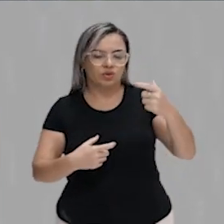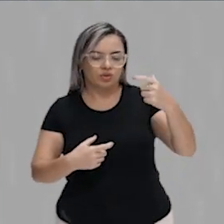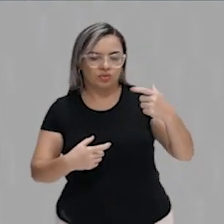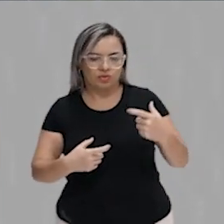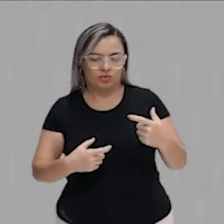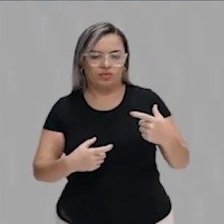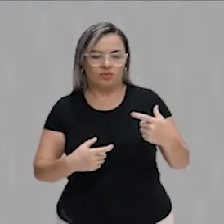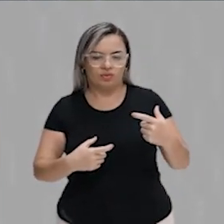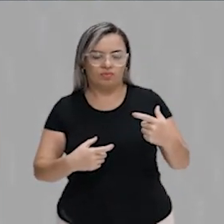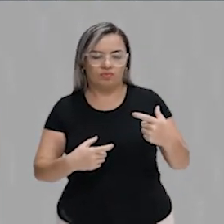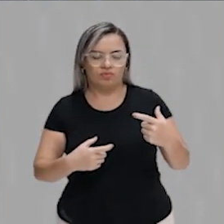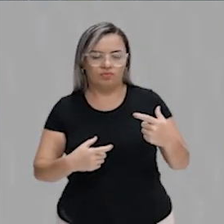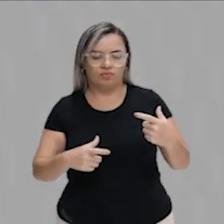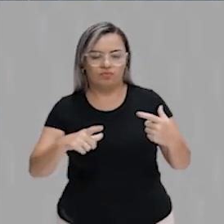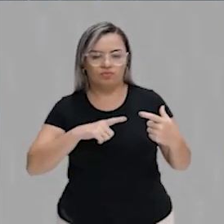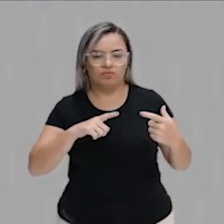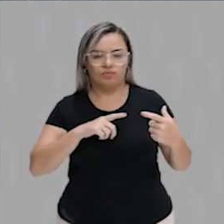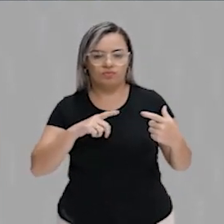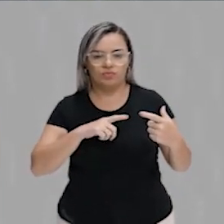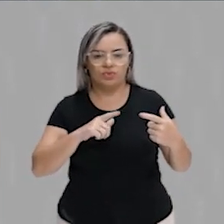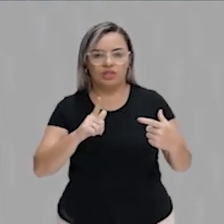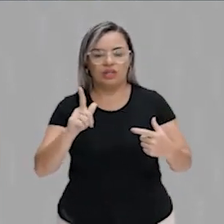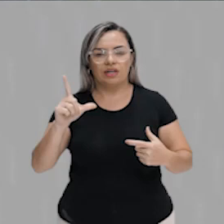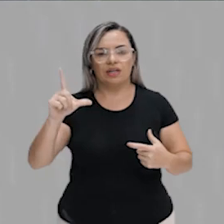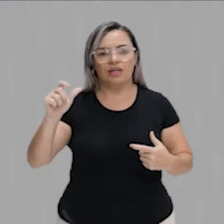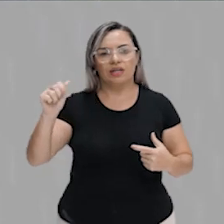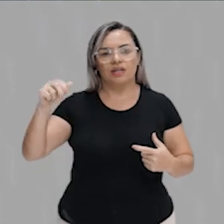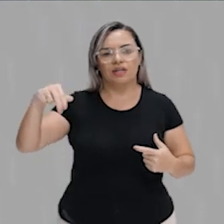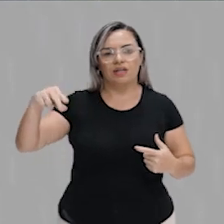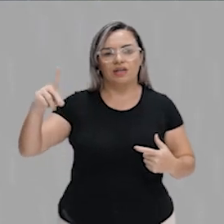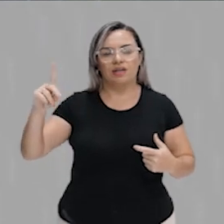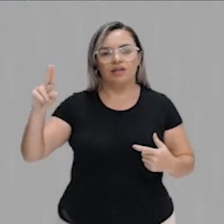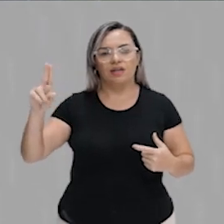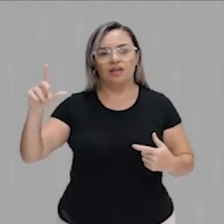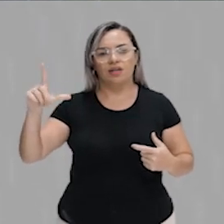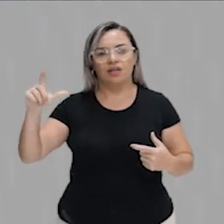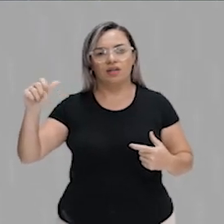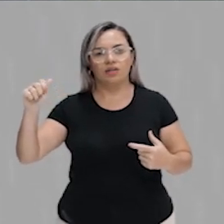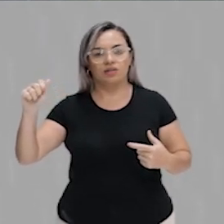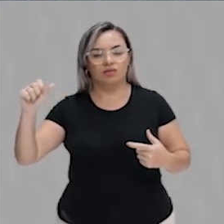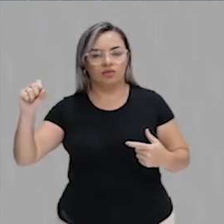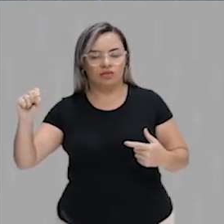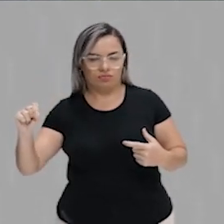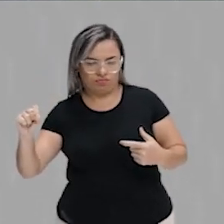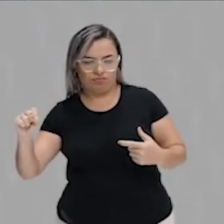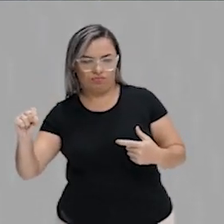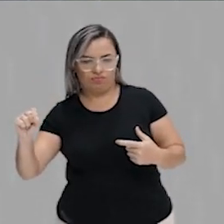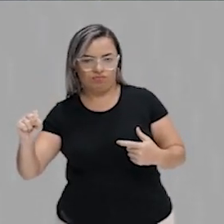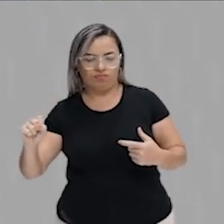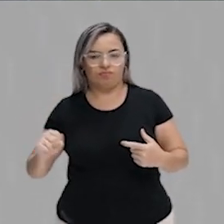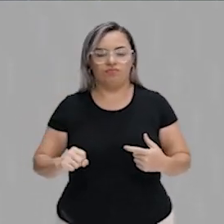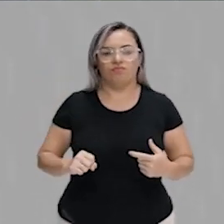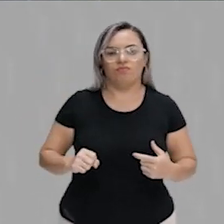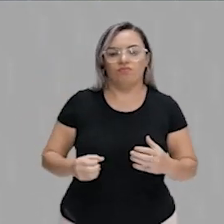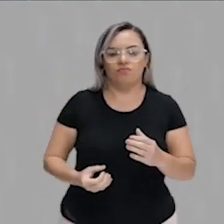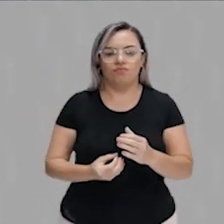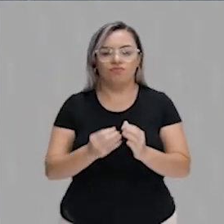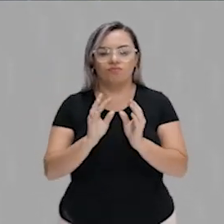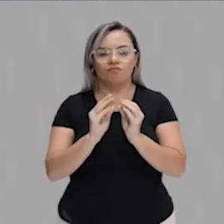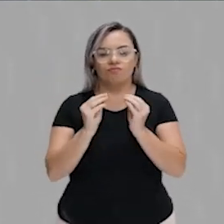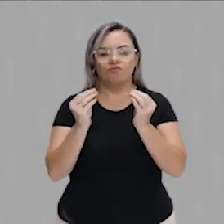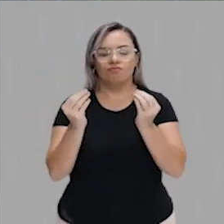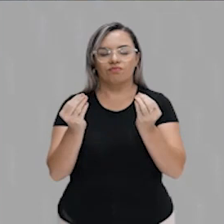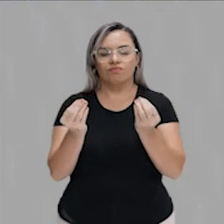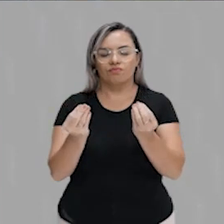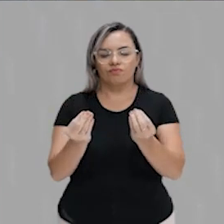temos glândulas, que são órgãos, né, que produzem um tipo de substância